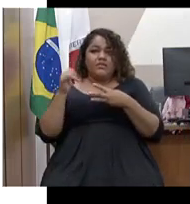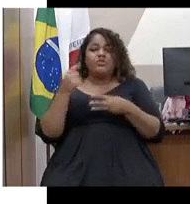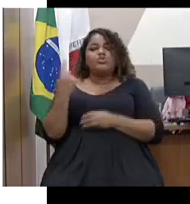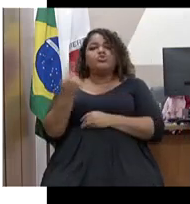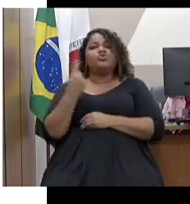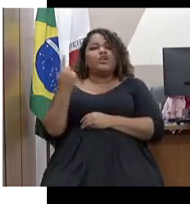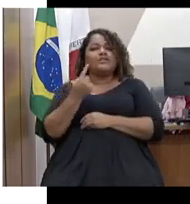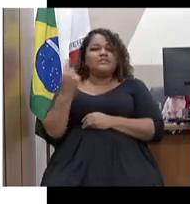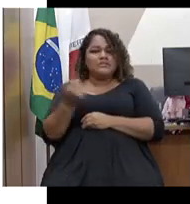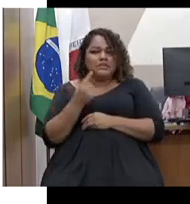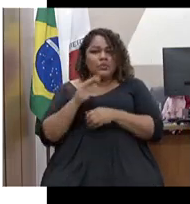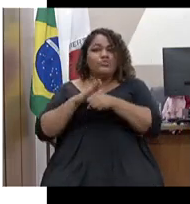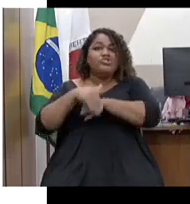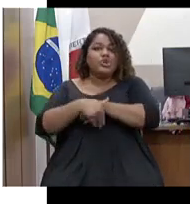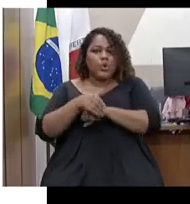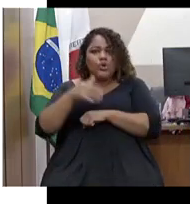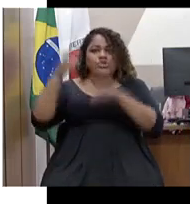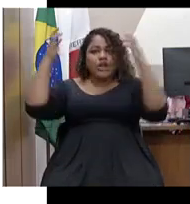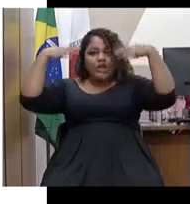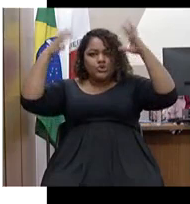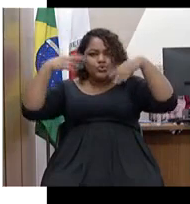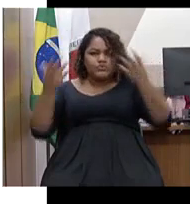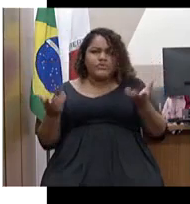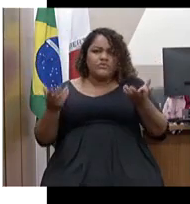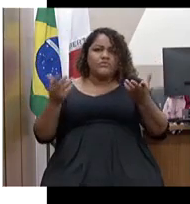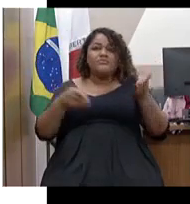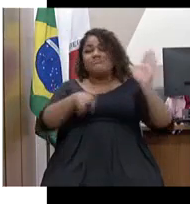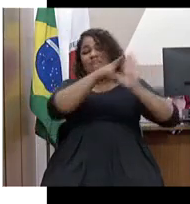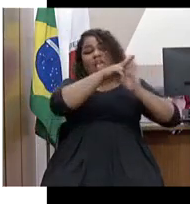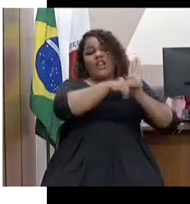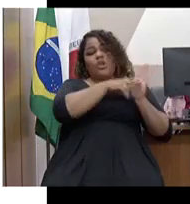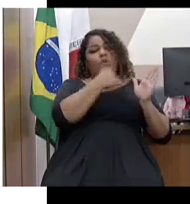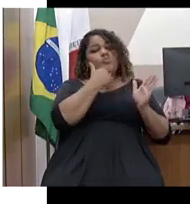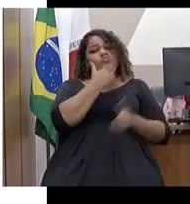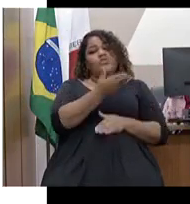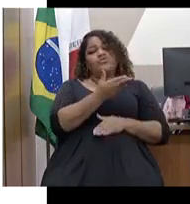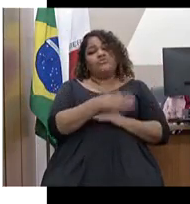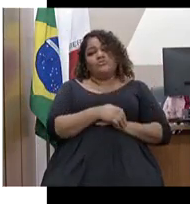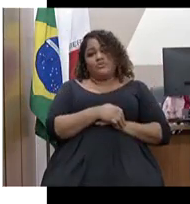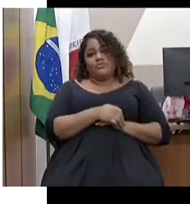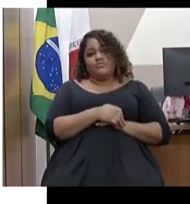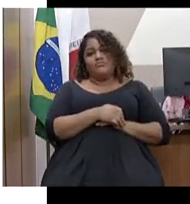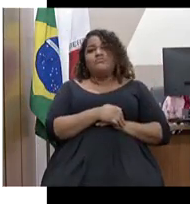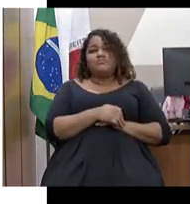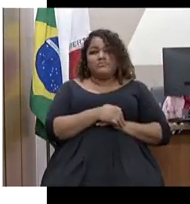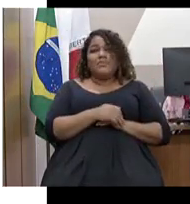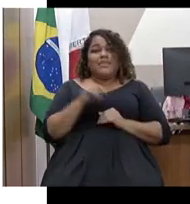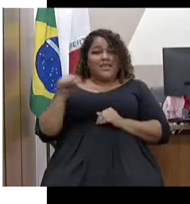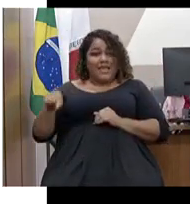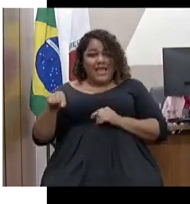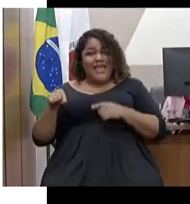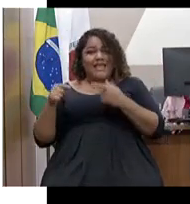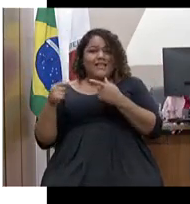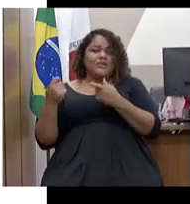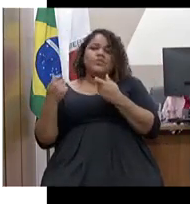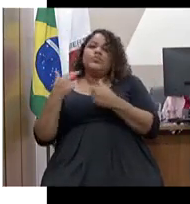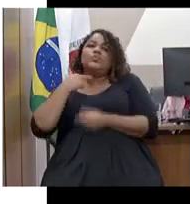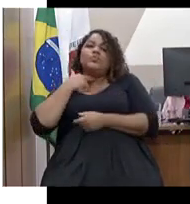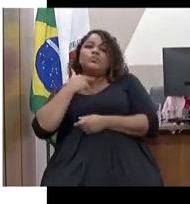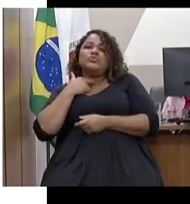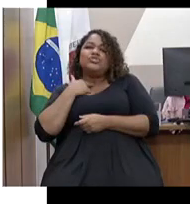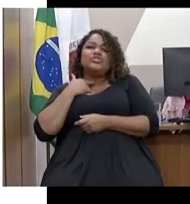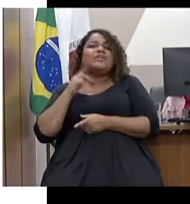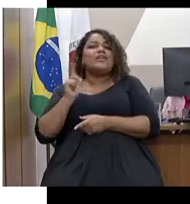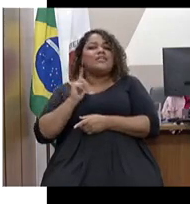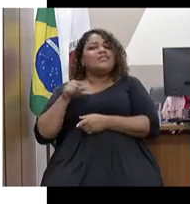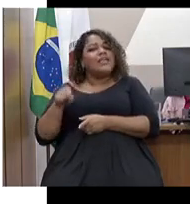chovendo não tem não adianta ter Norma entendeu então não poderia ter uma atividade dessa e para decidir ou para